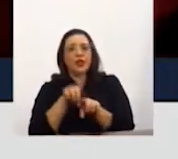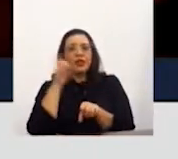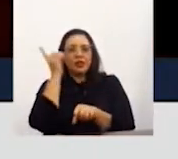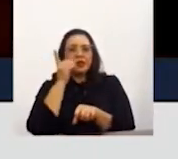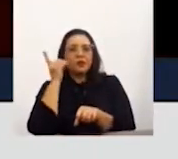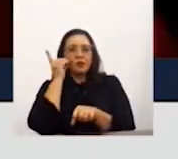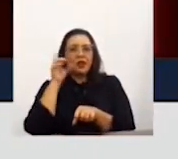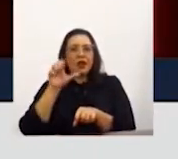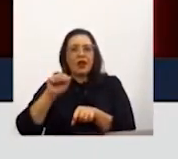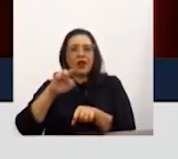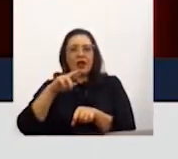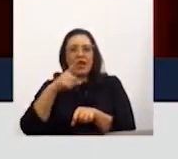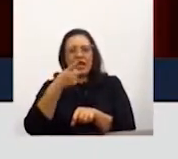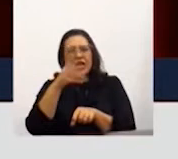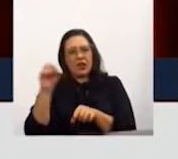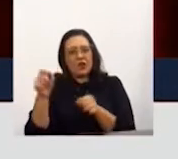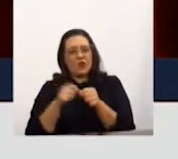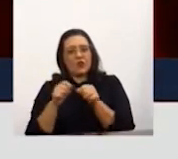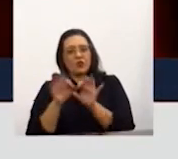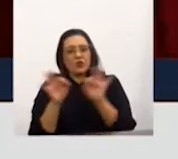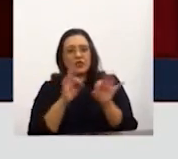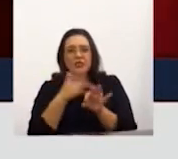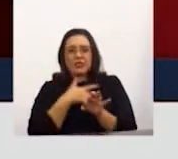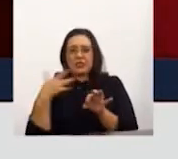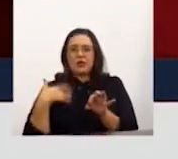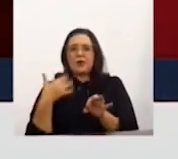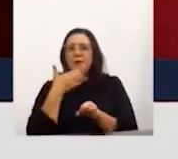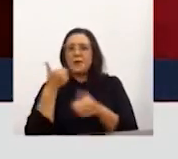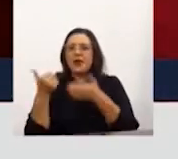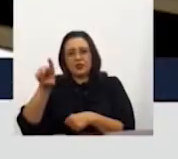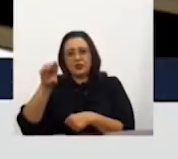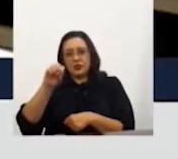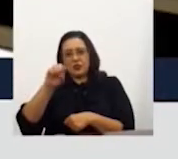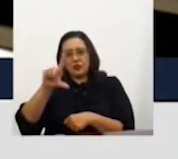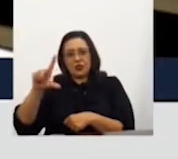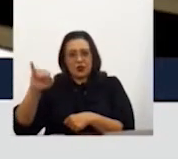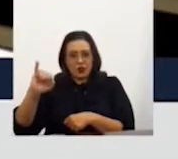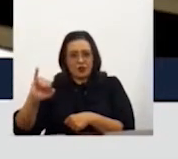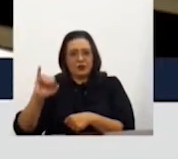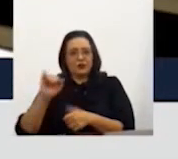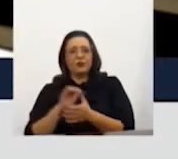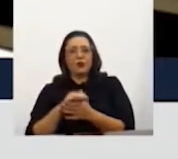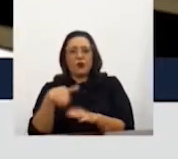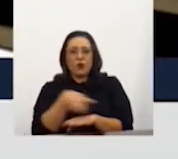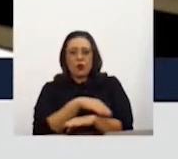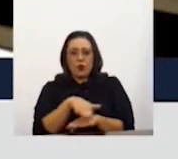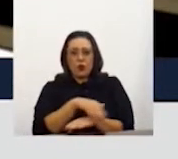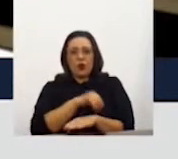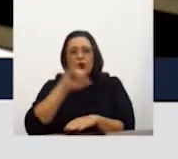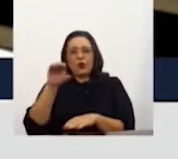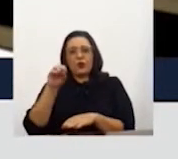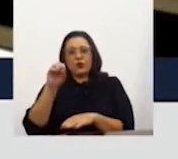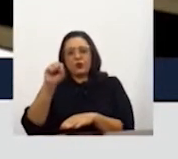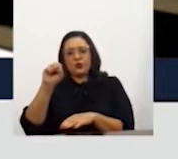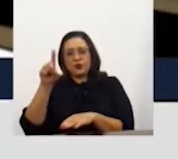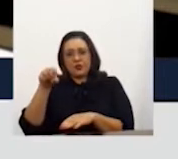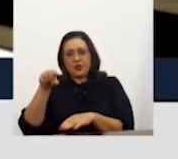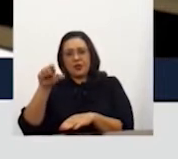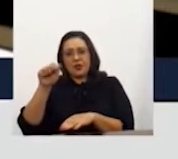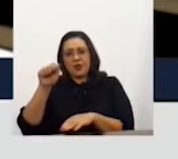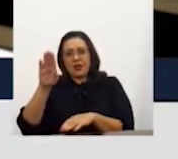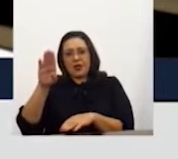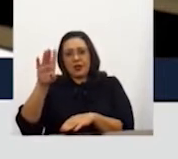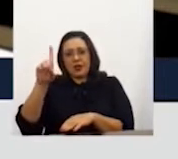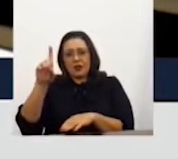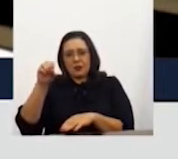Carlão, fazendo uma saúde melhor em Votuporanga. Quem também se pronunciou foi o decano da Casa de Leis,